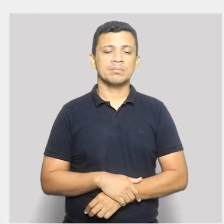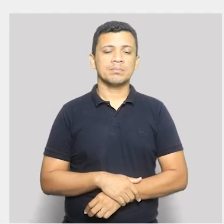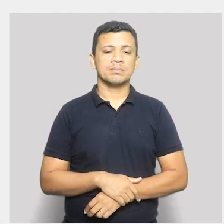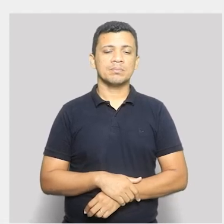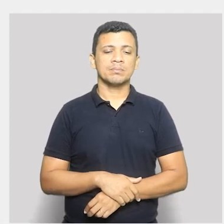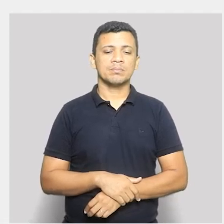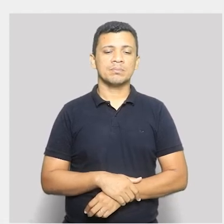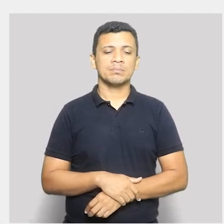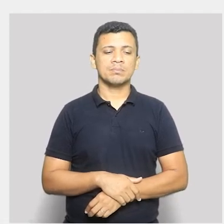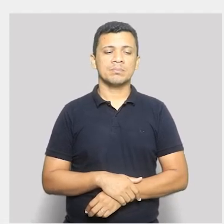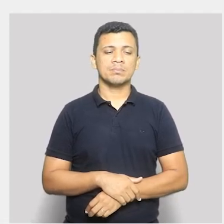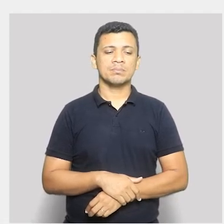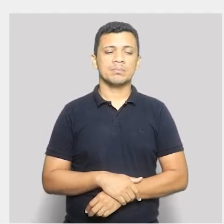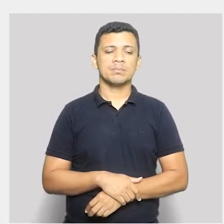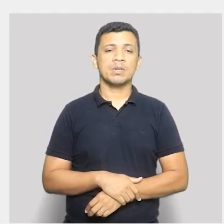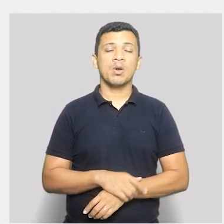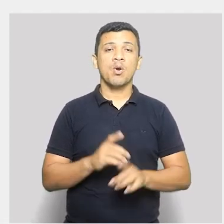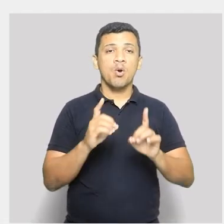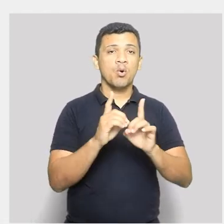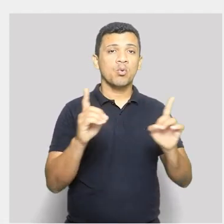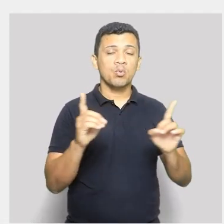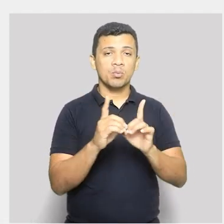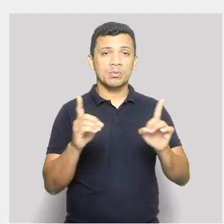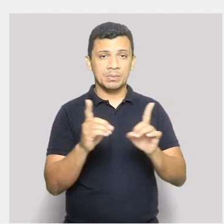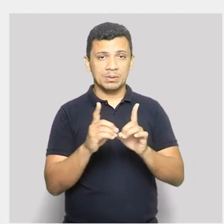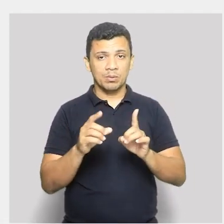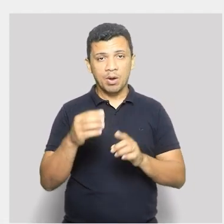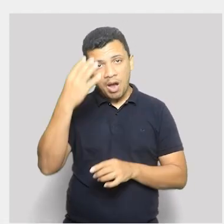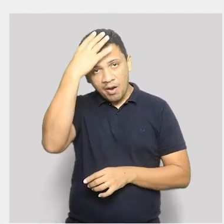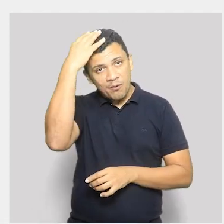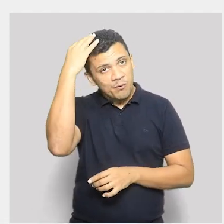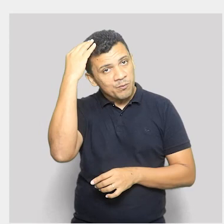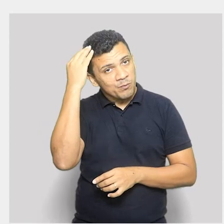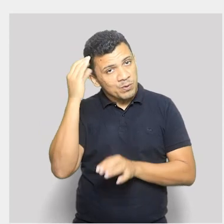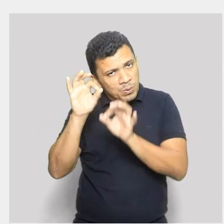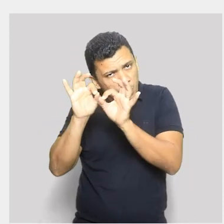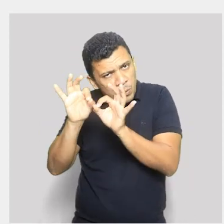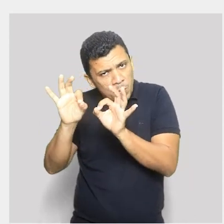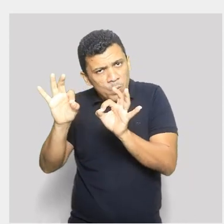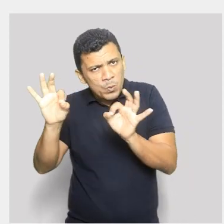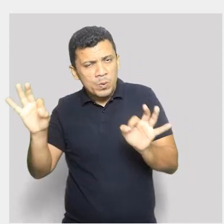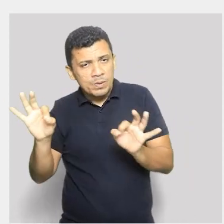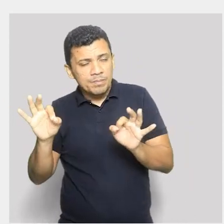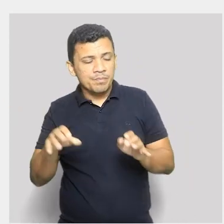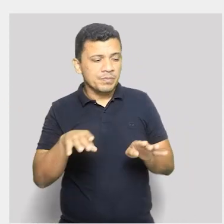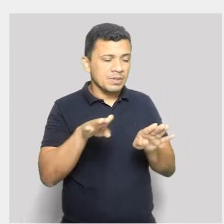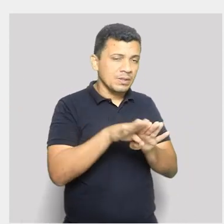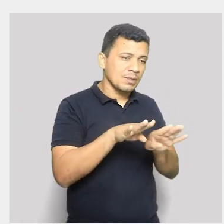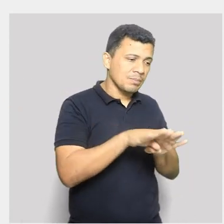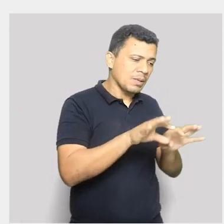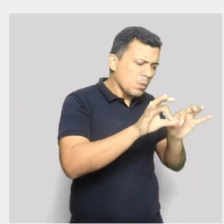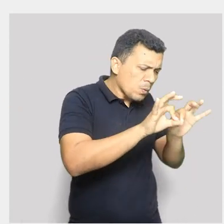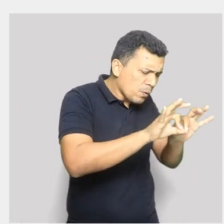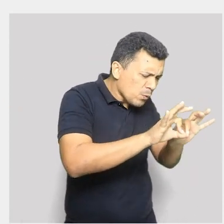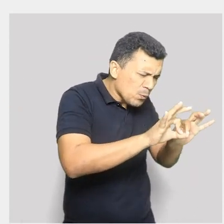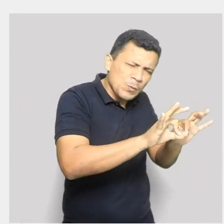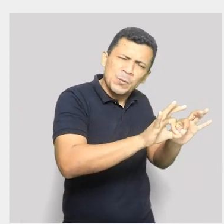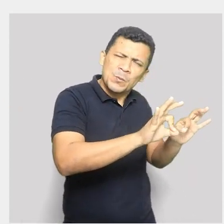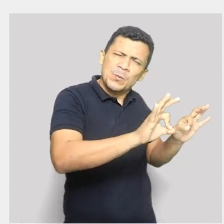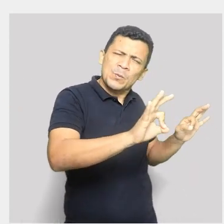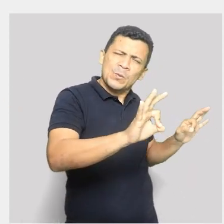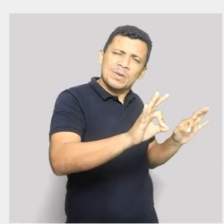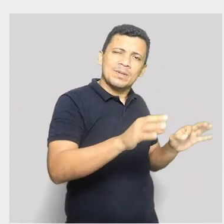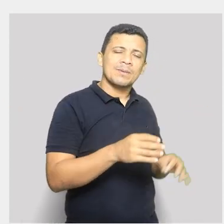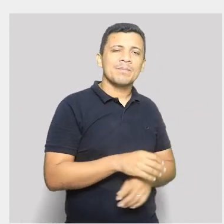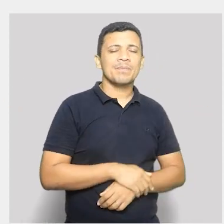o comprimento entre o diâmetro do fio de cabelo e do nanofio. O diâmetro do fio de cabelo,